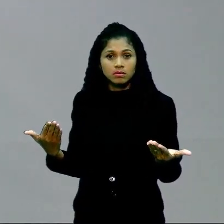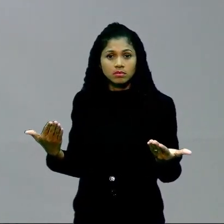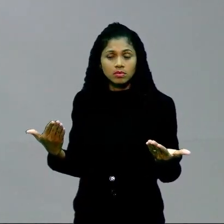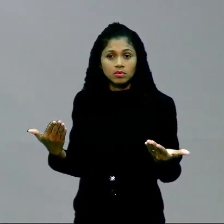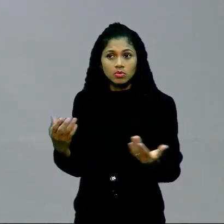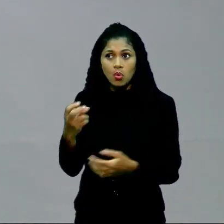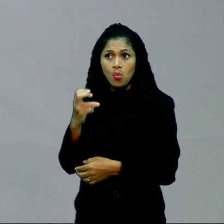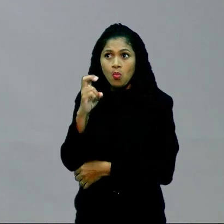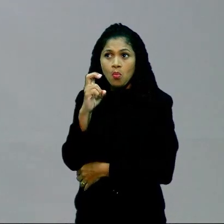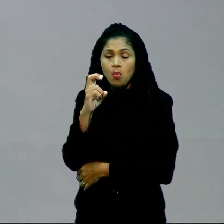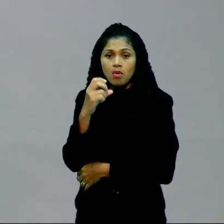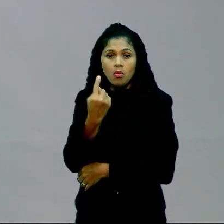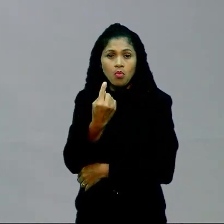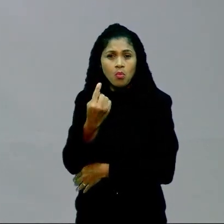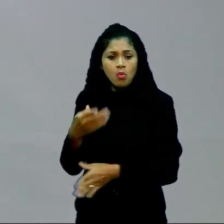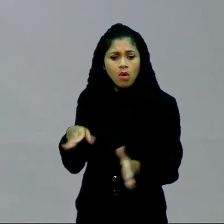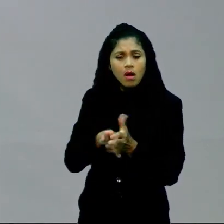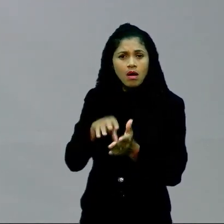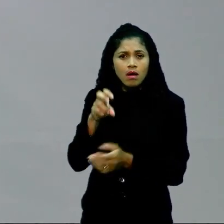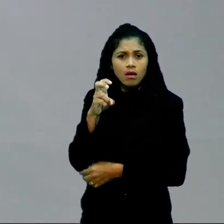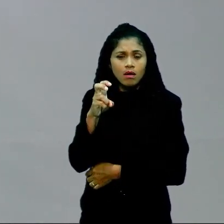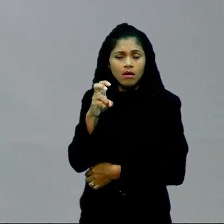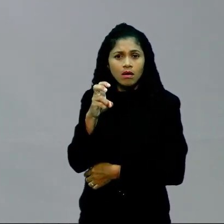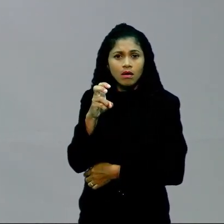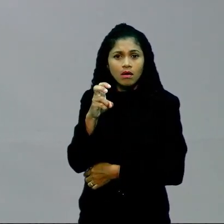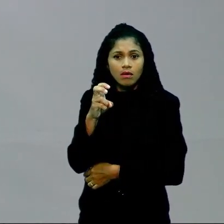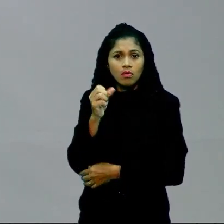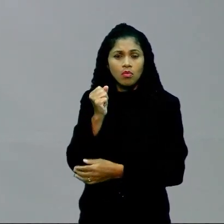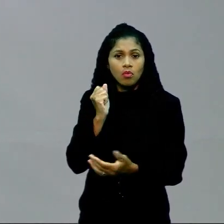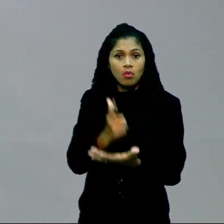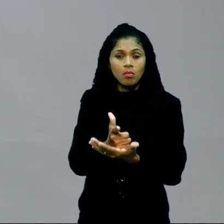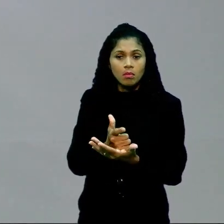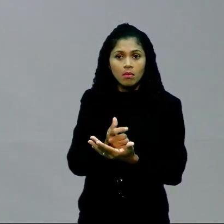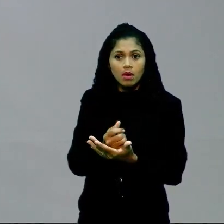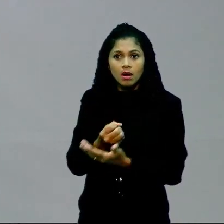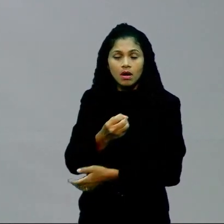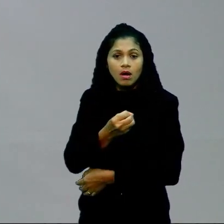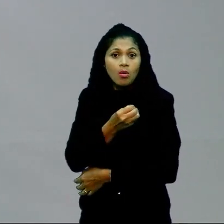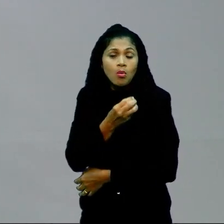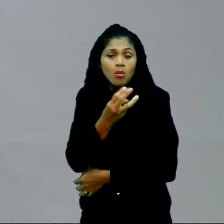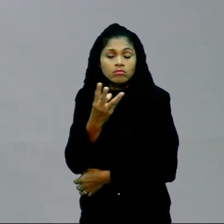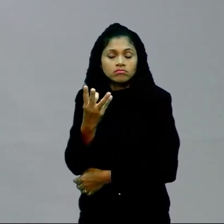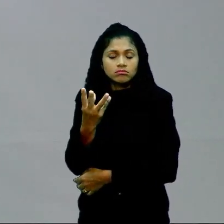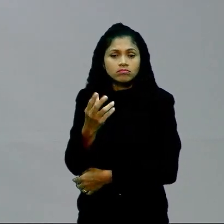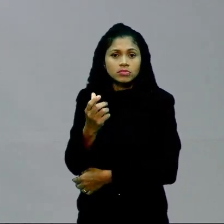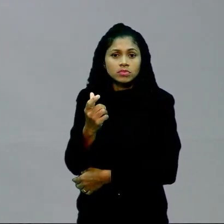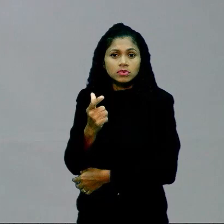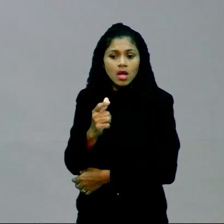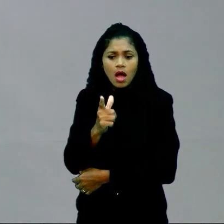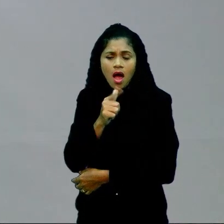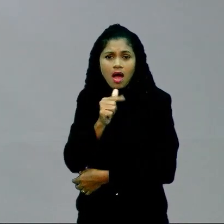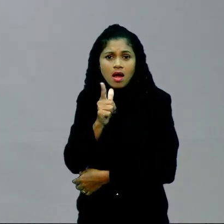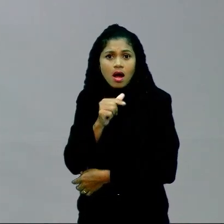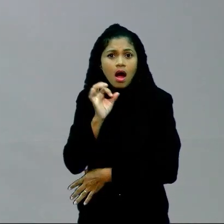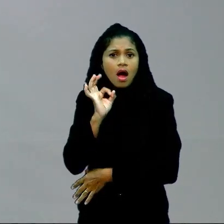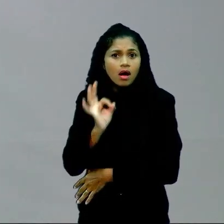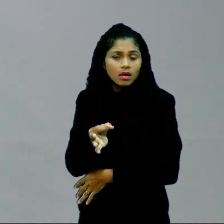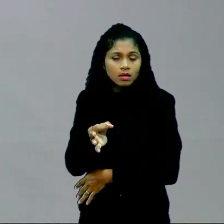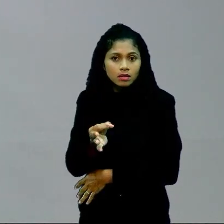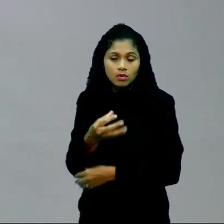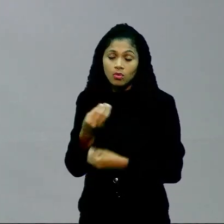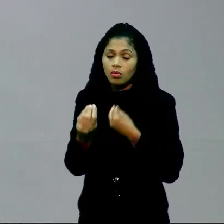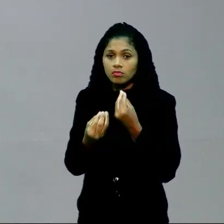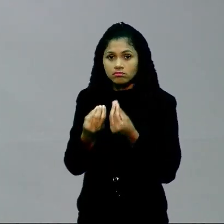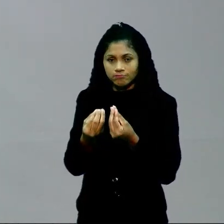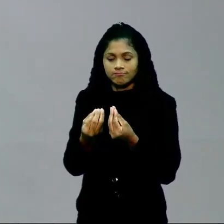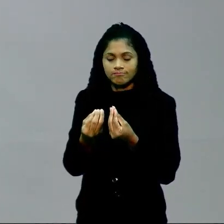5, eu vou comprar para dar a quantidade que o médico pediu. Tudo bem? Mas eu vou provar para vocês